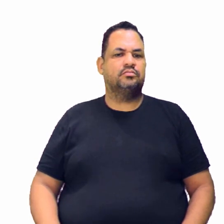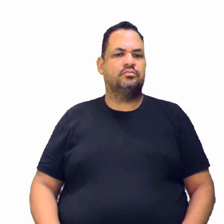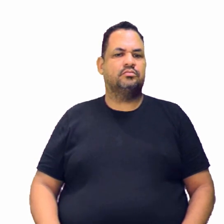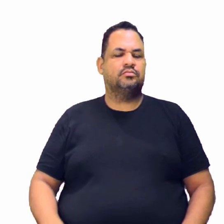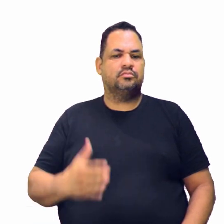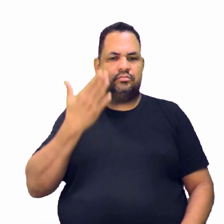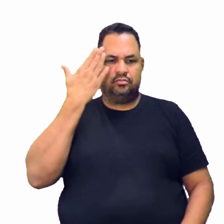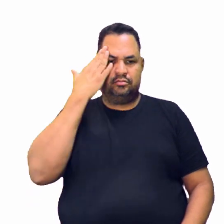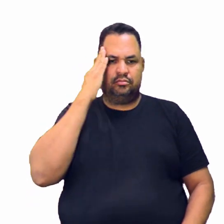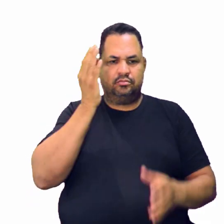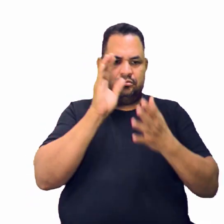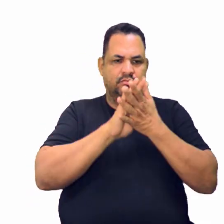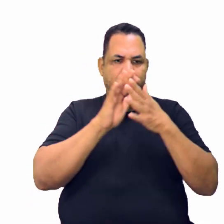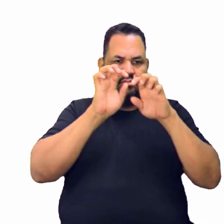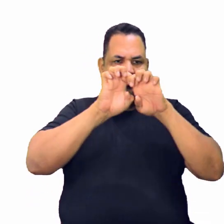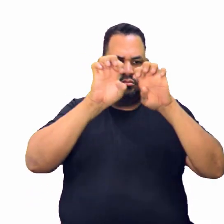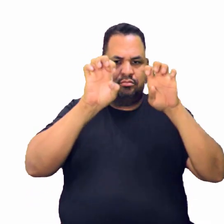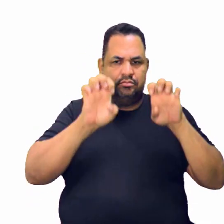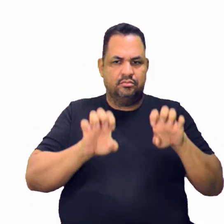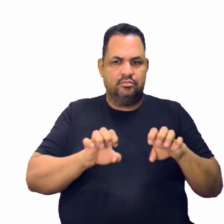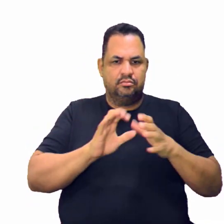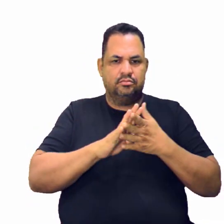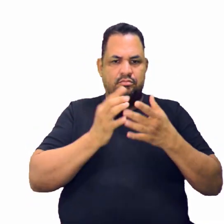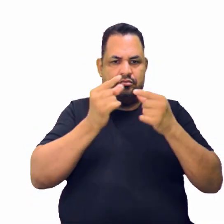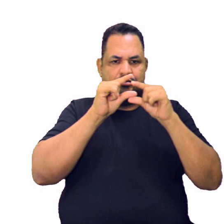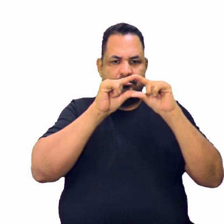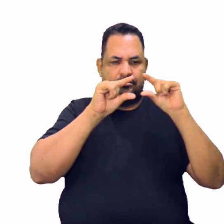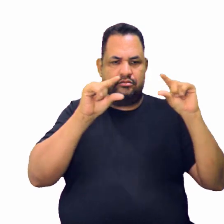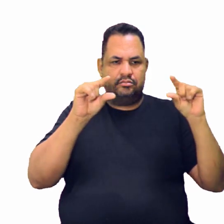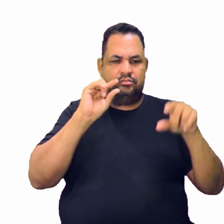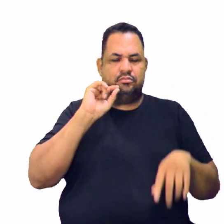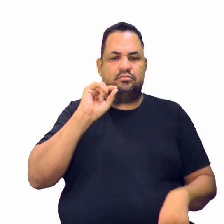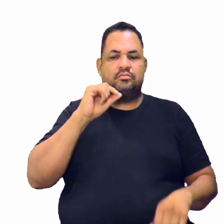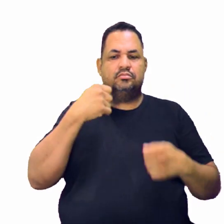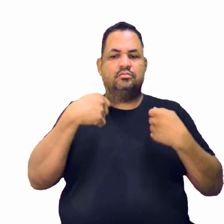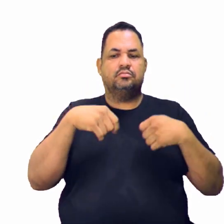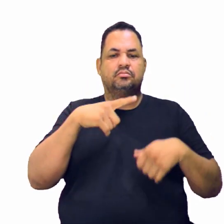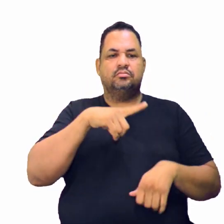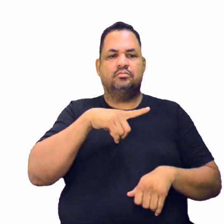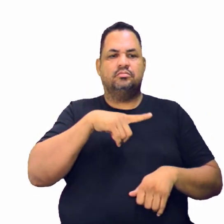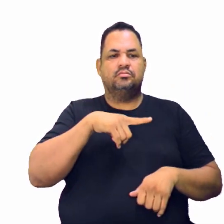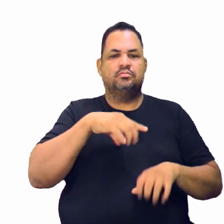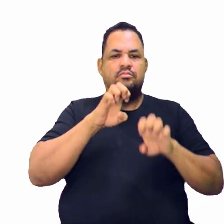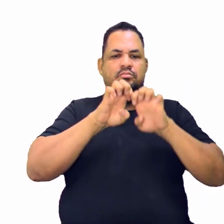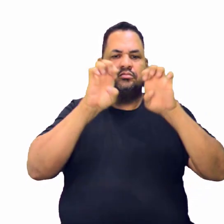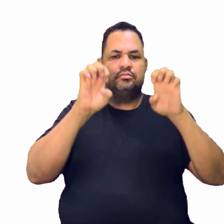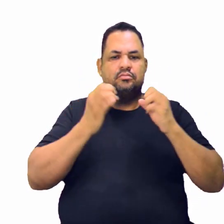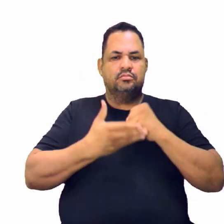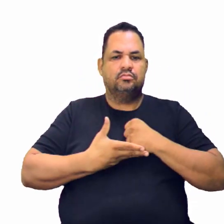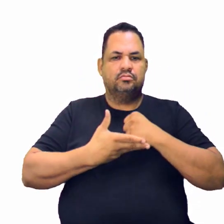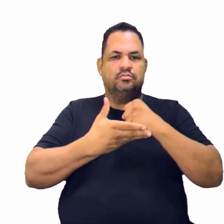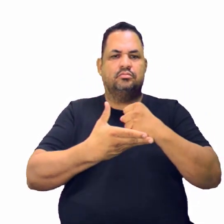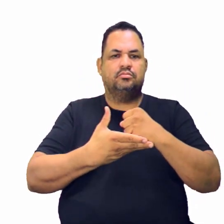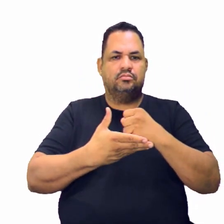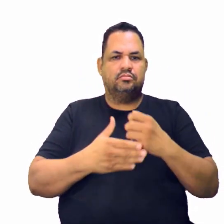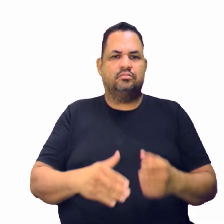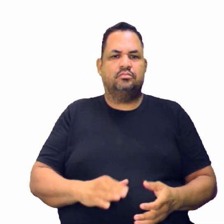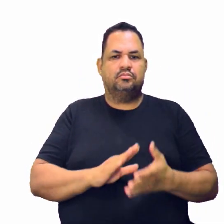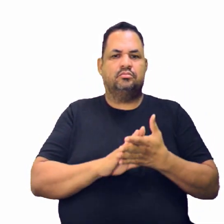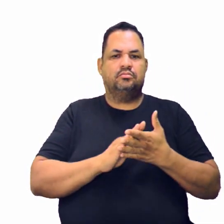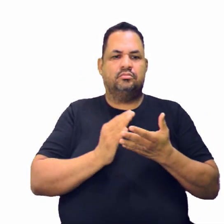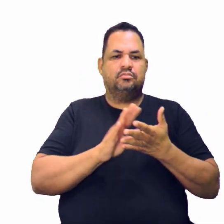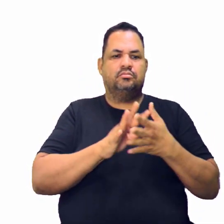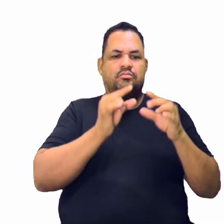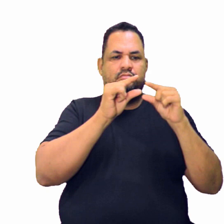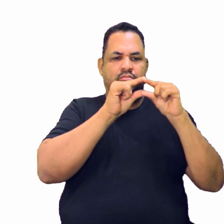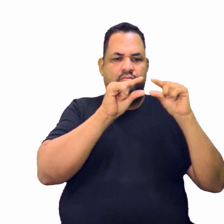Para entender a estrutura básica da oração. O que é necessária? Estrutura básica é assim, amadinho, são os